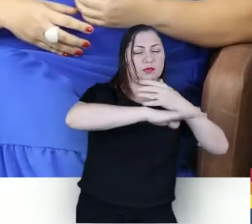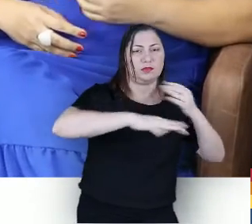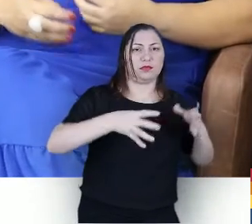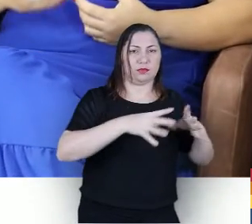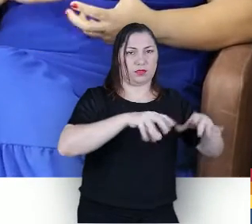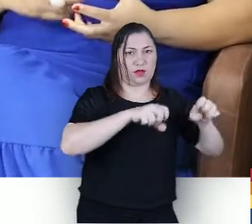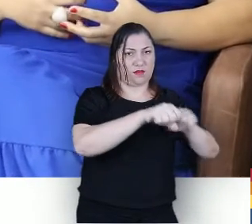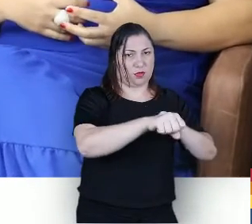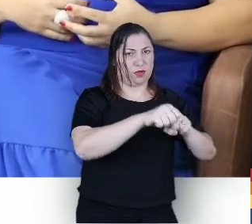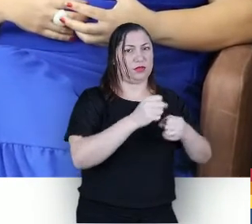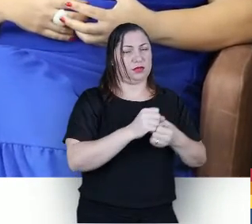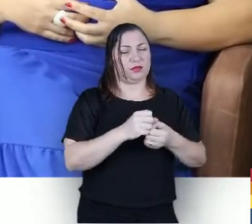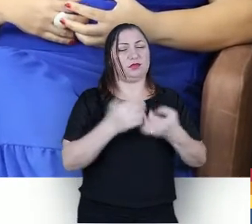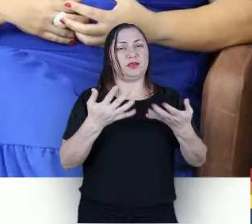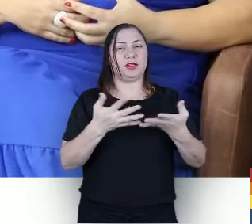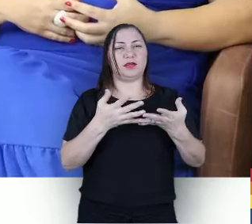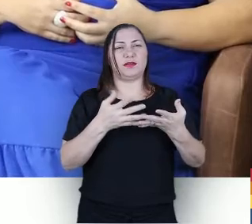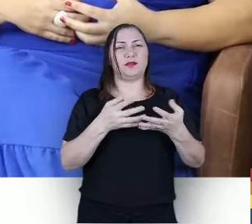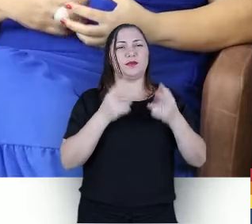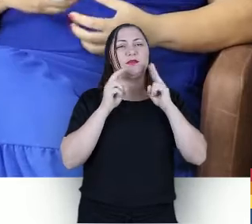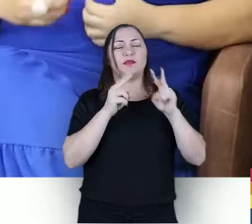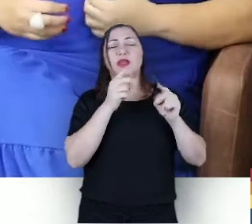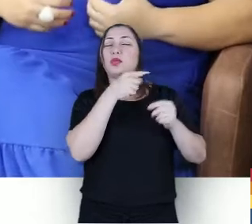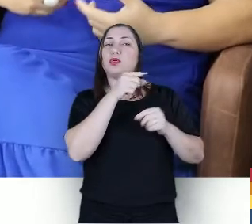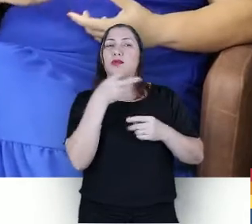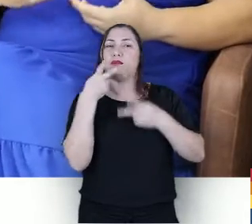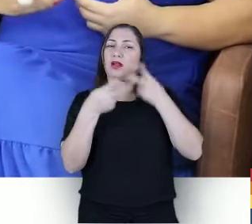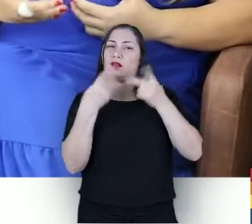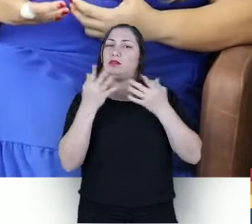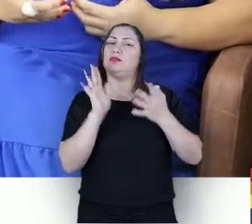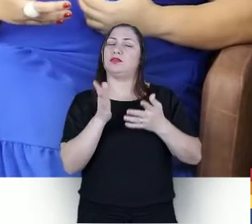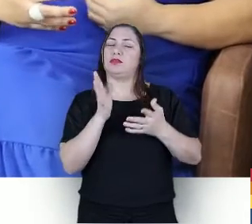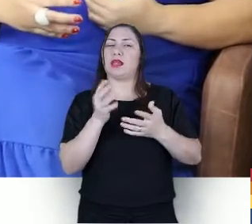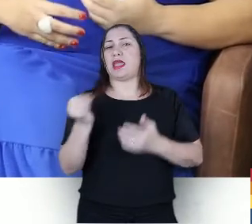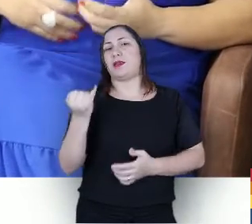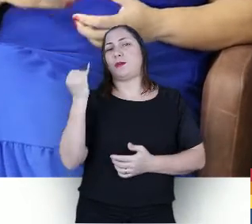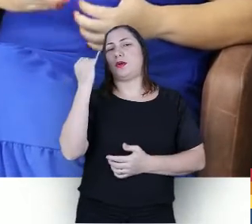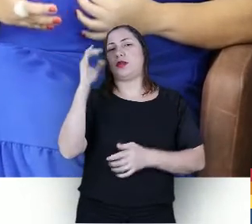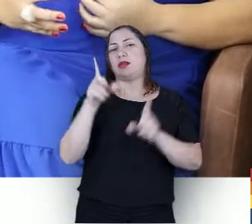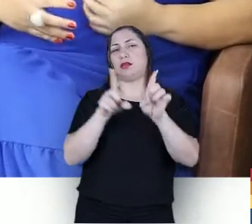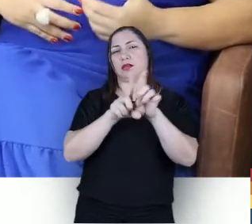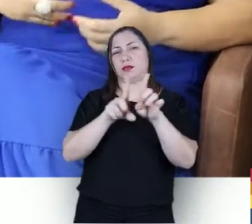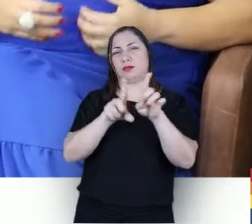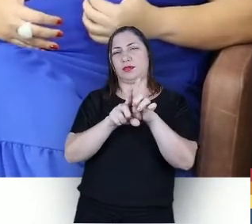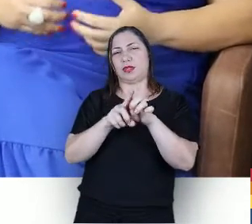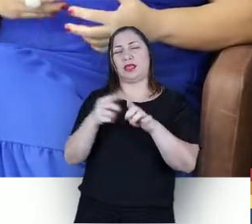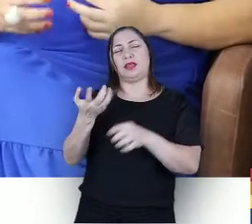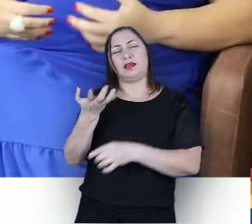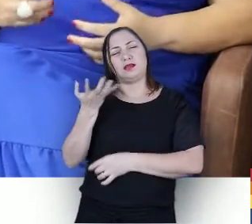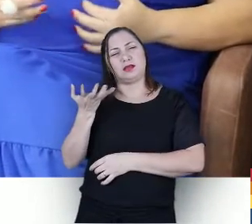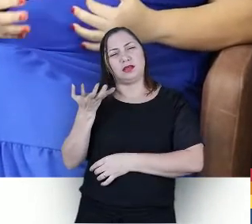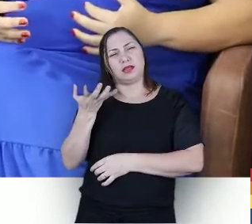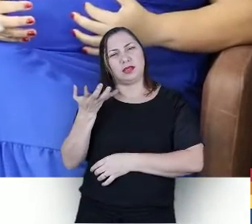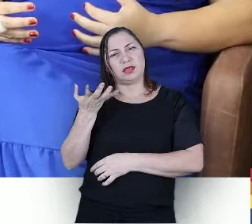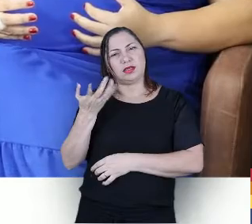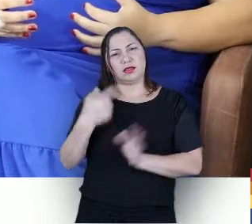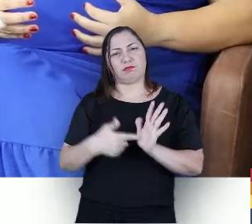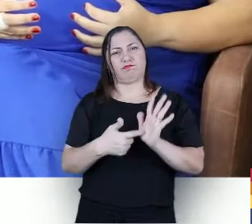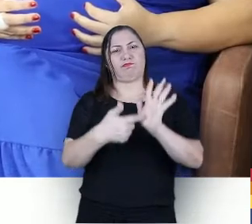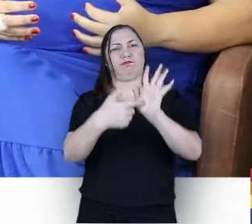o meu componente ele pode contribuir para o desenvolvimento daquele